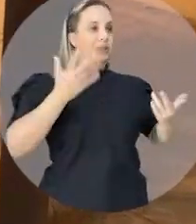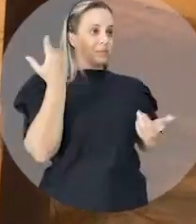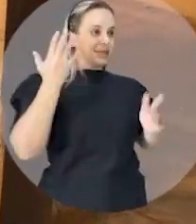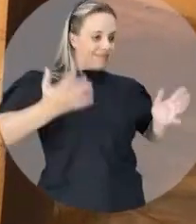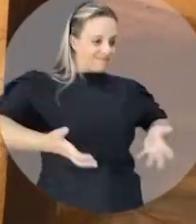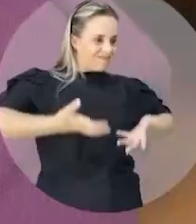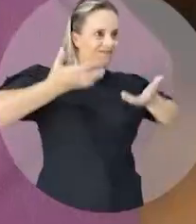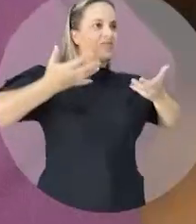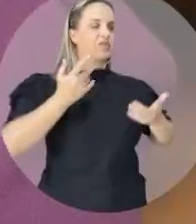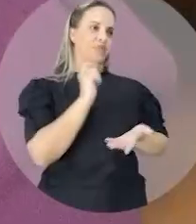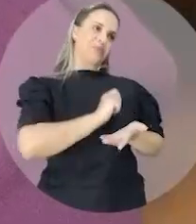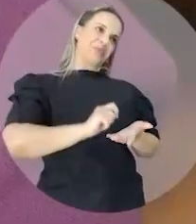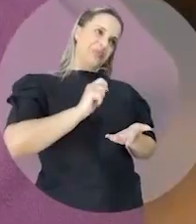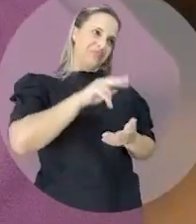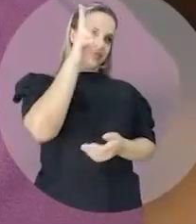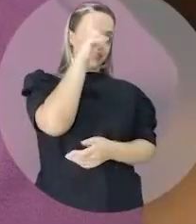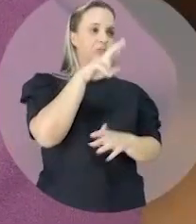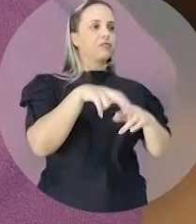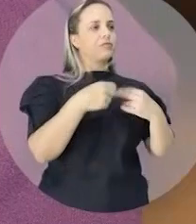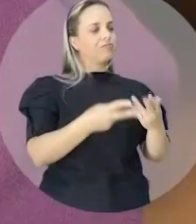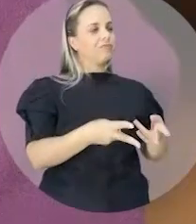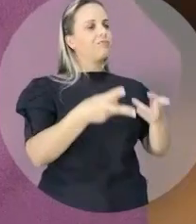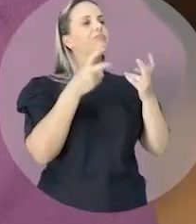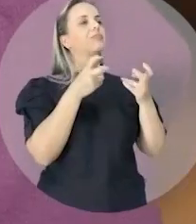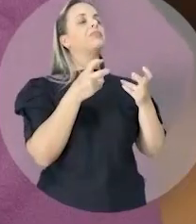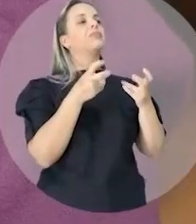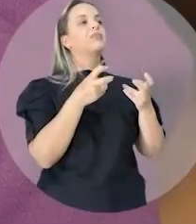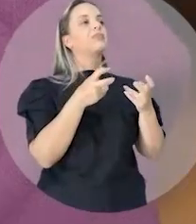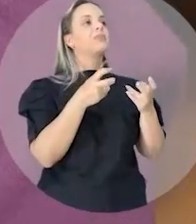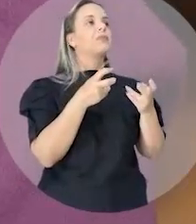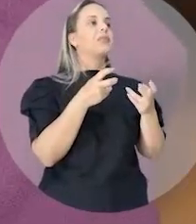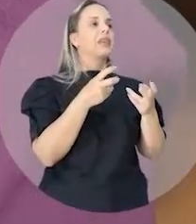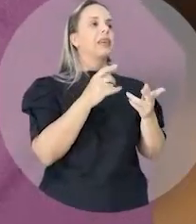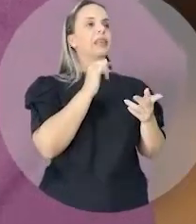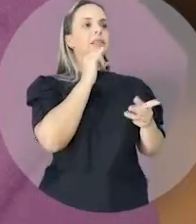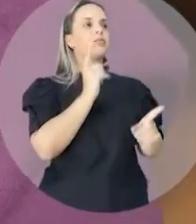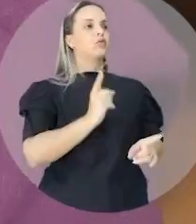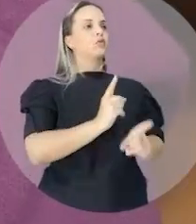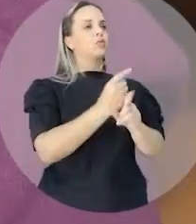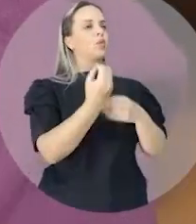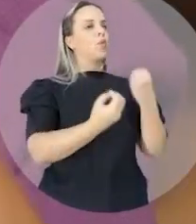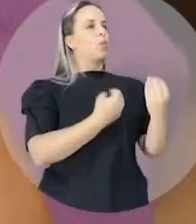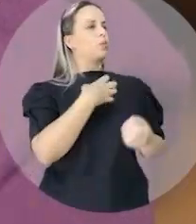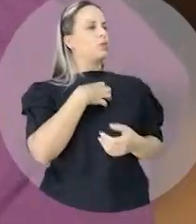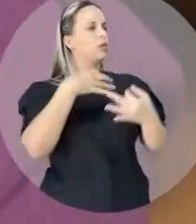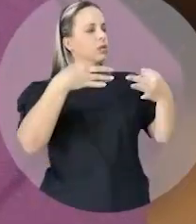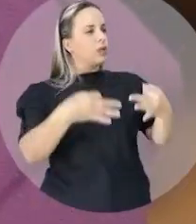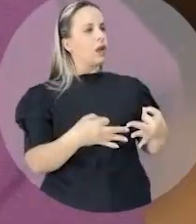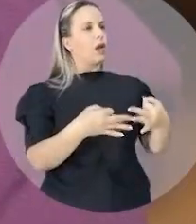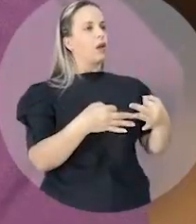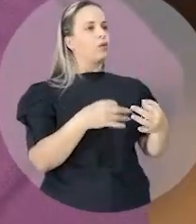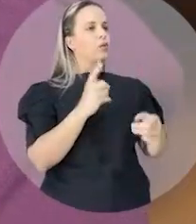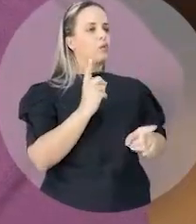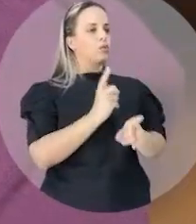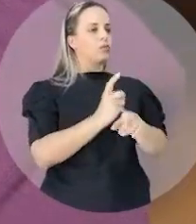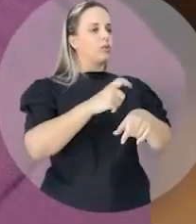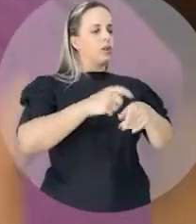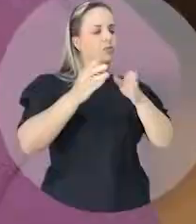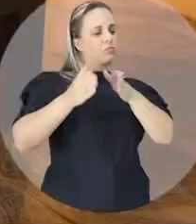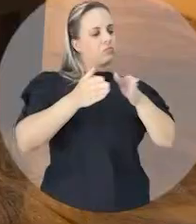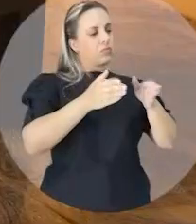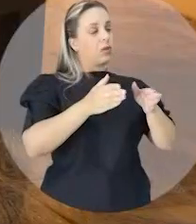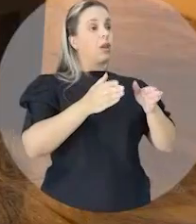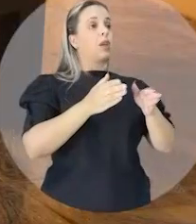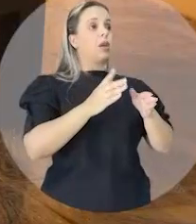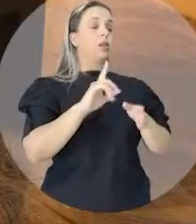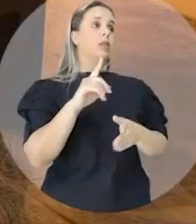motivou para a história. Então, eu percebo que encontrar essa disciplina, encontrar esse tempo dentro da nossa